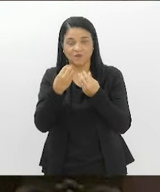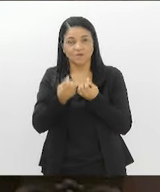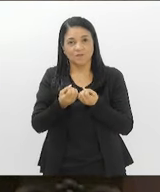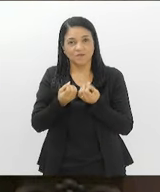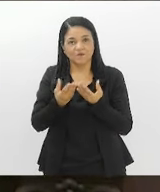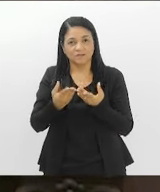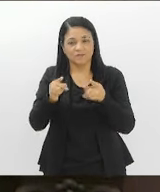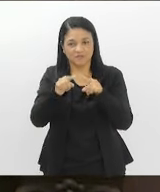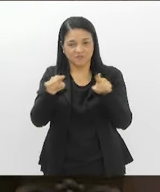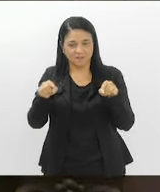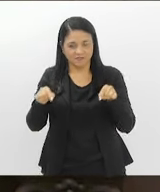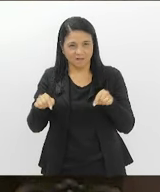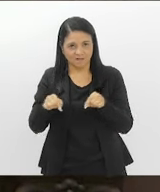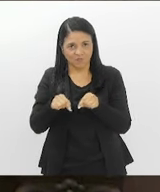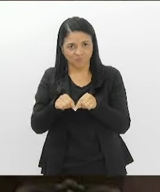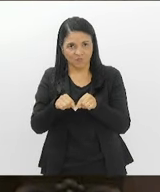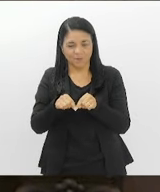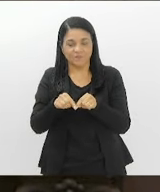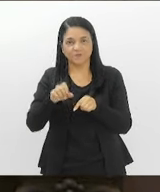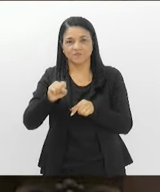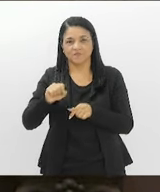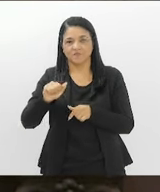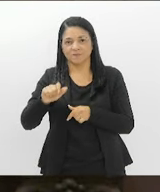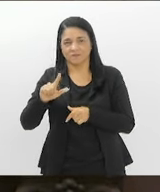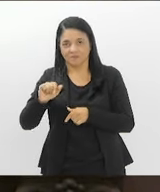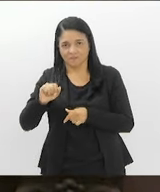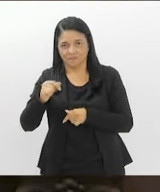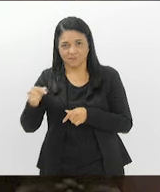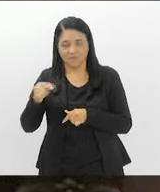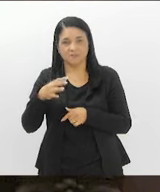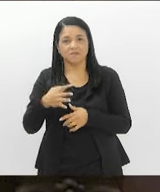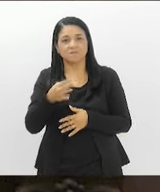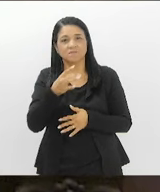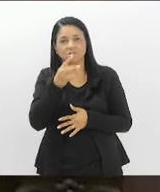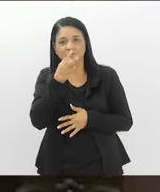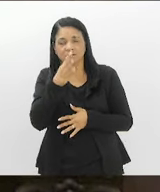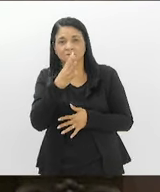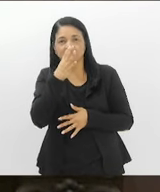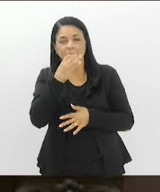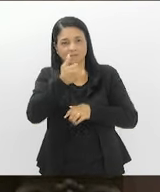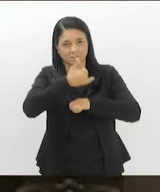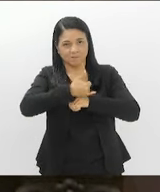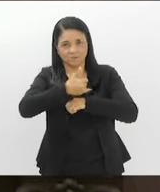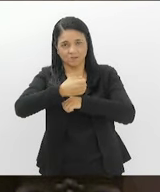Salão Nobre e para que apreciem a exposição em comemoração aos